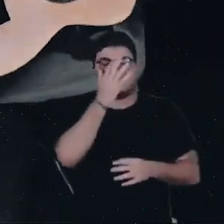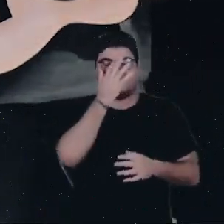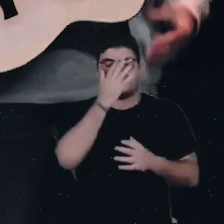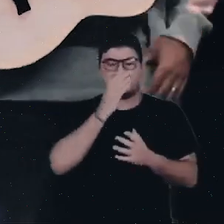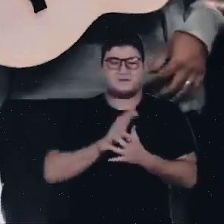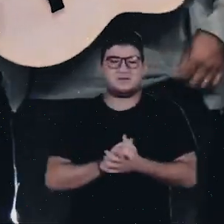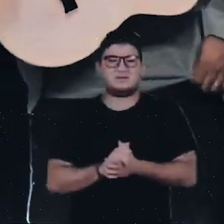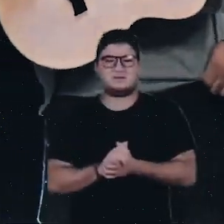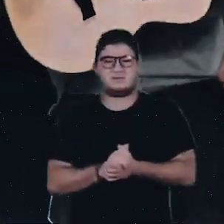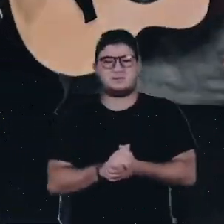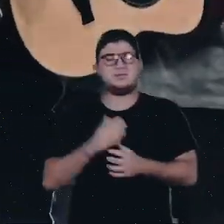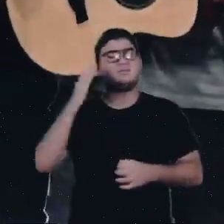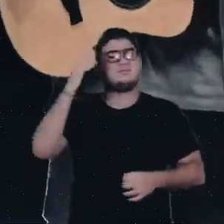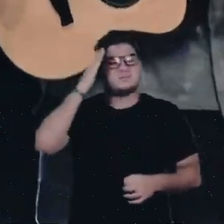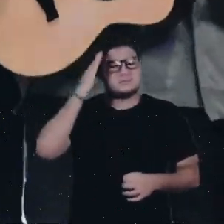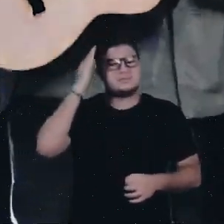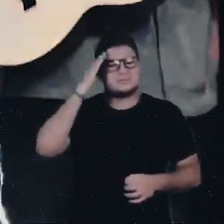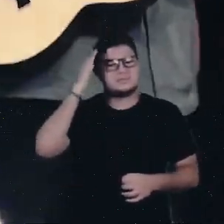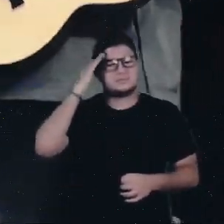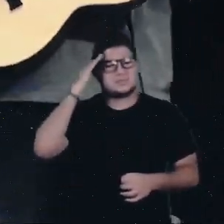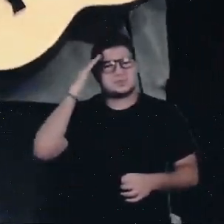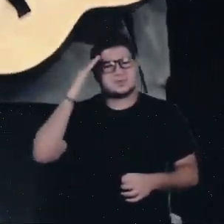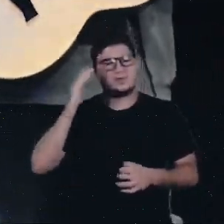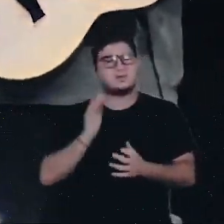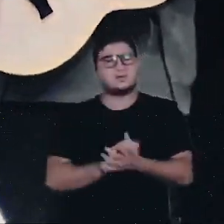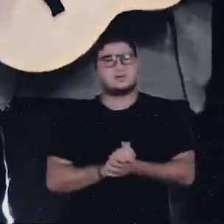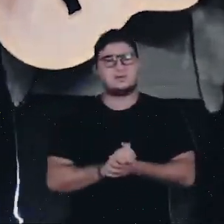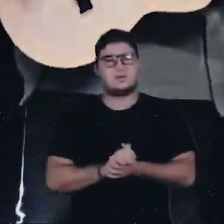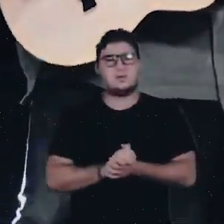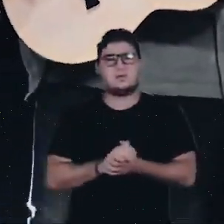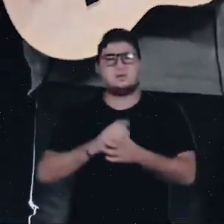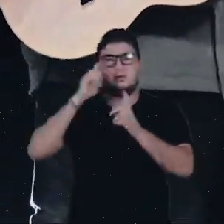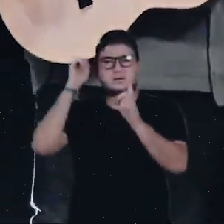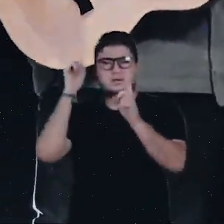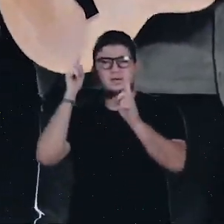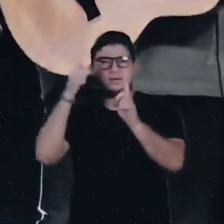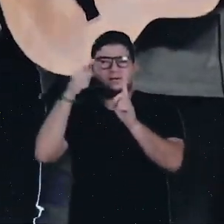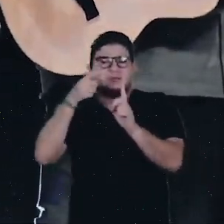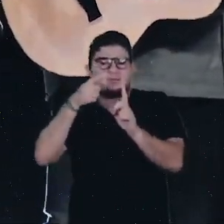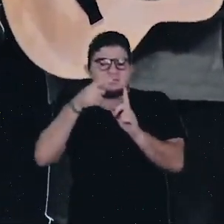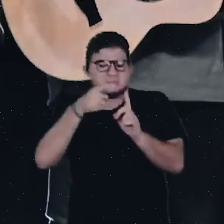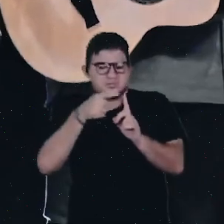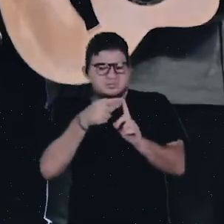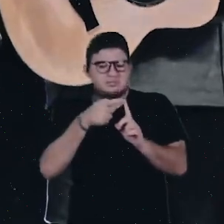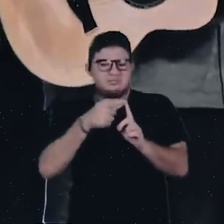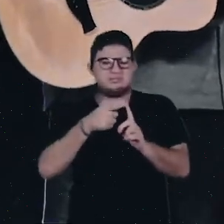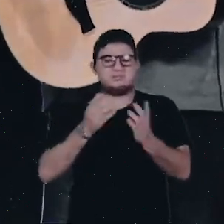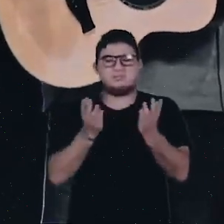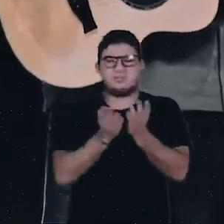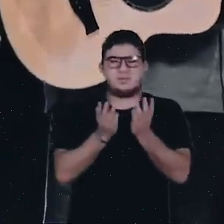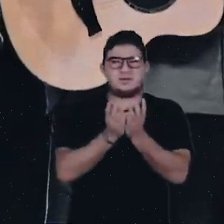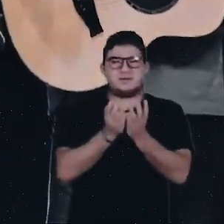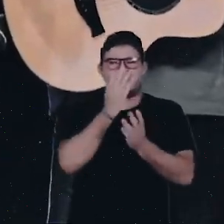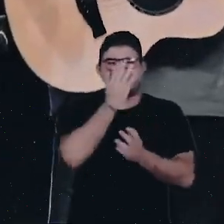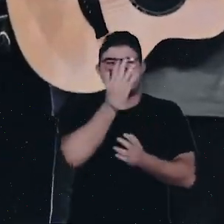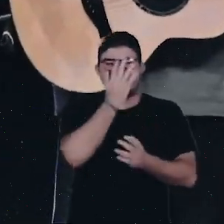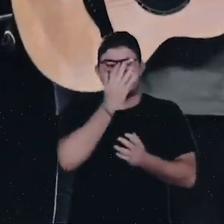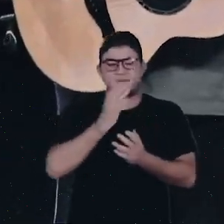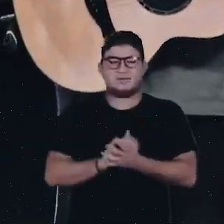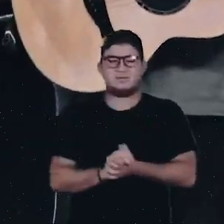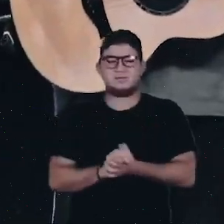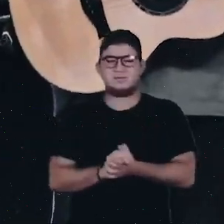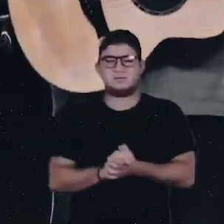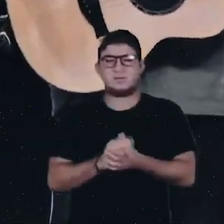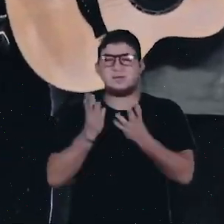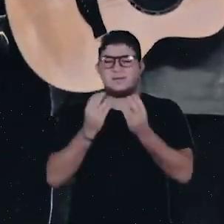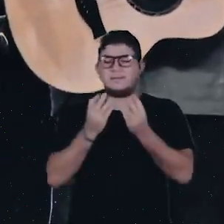entender o que é que a gente defende pelos princípios da Bíblia. Mas por que eu estou falando isso? Porque existem mães